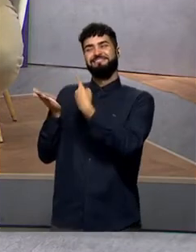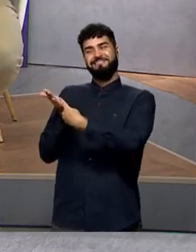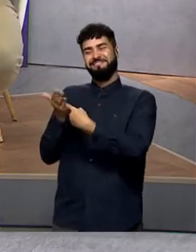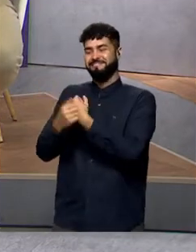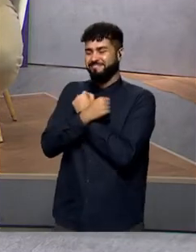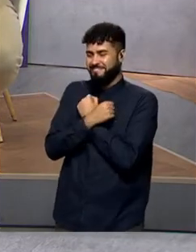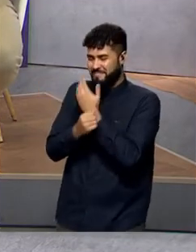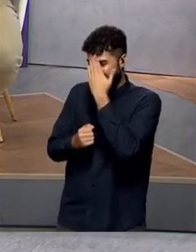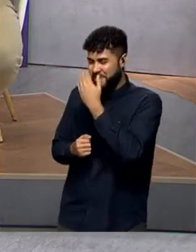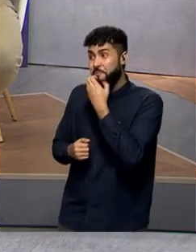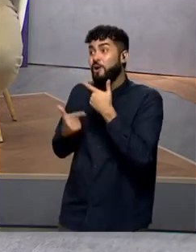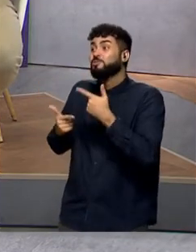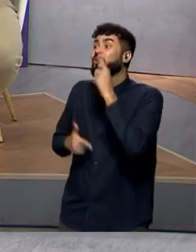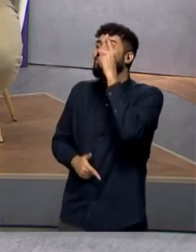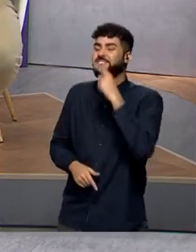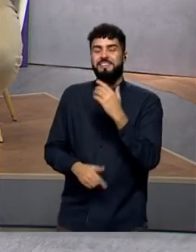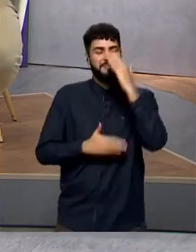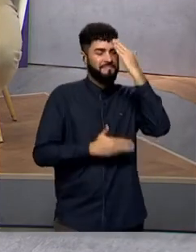abraço muito obrigado e boa sorte Obrigada você